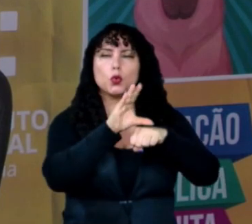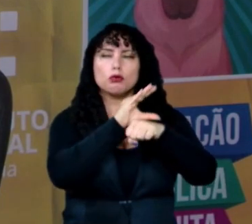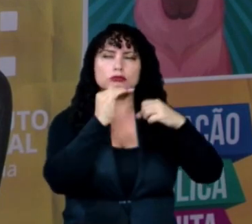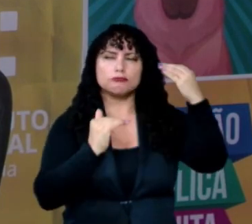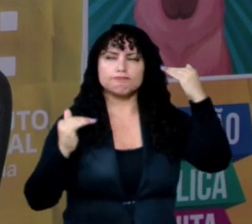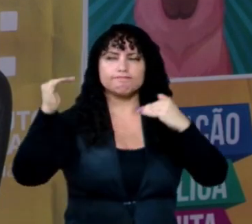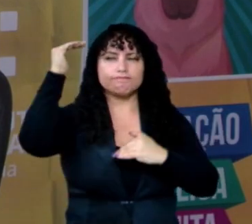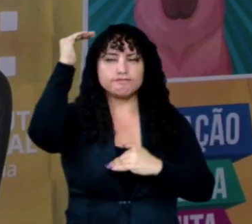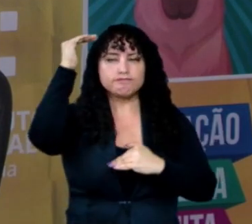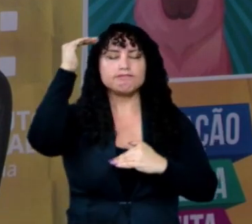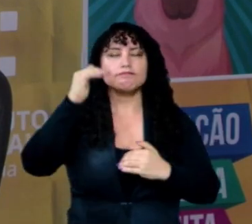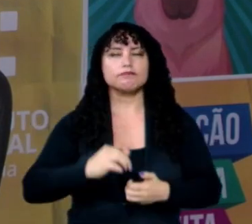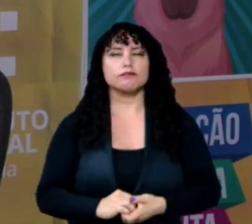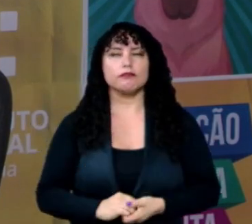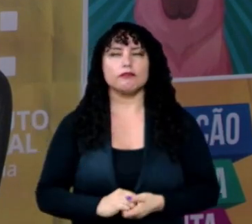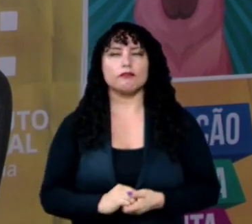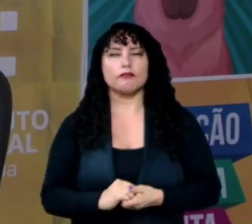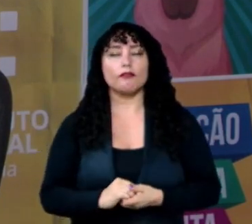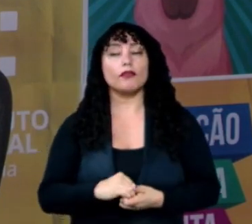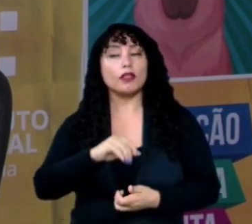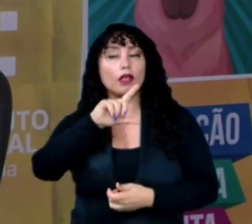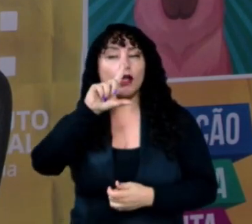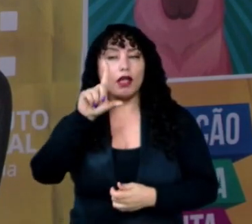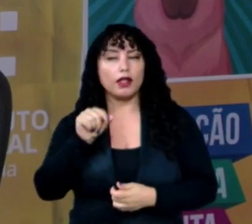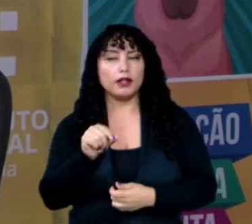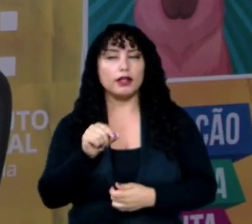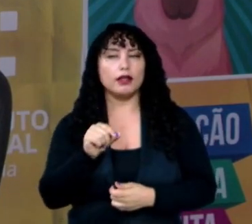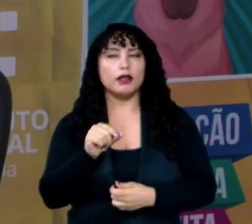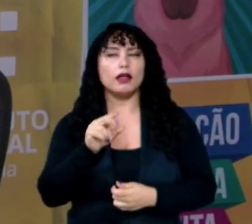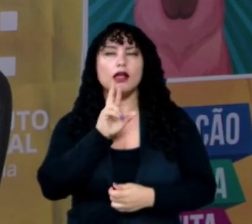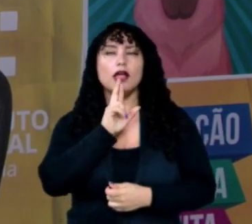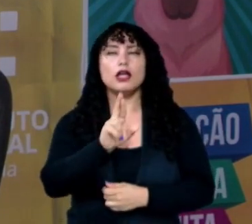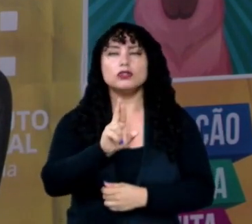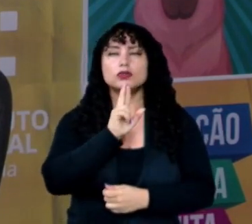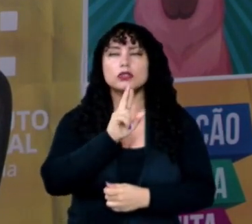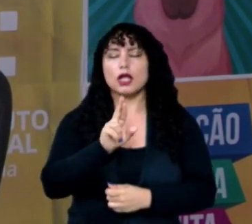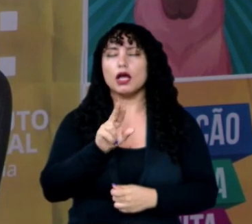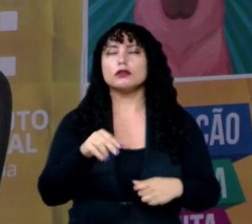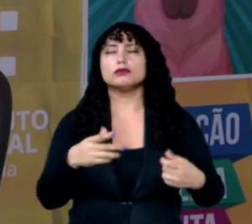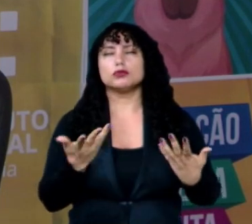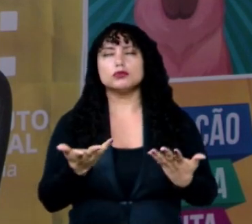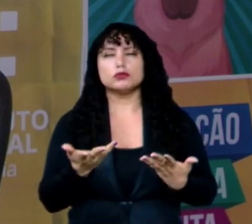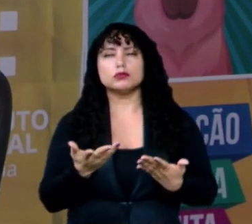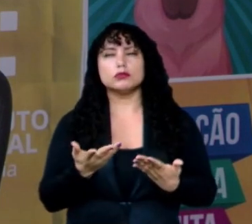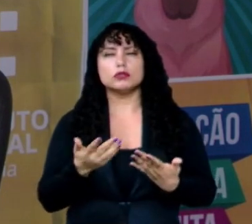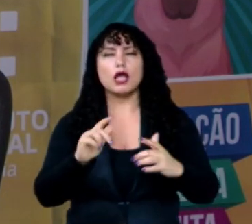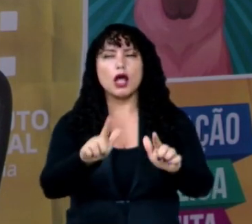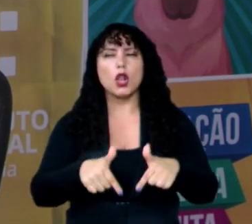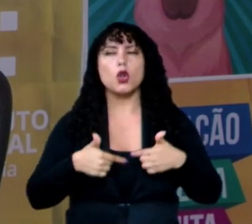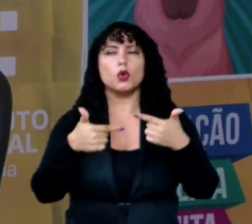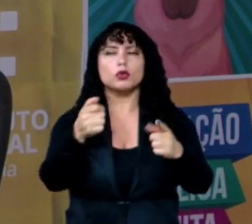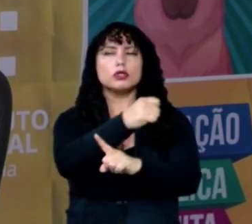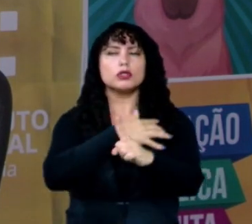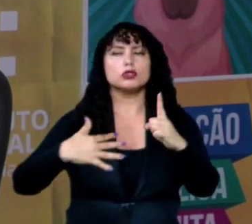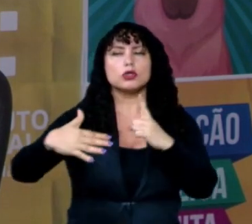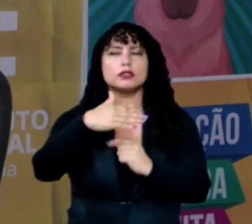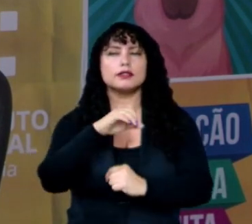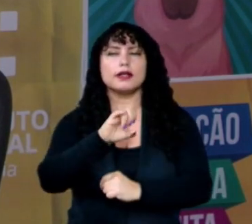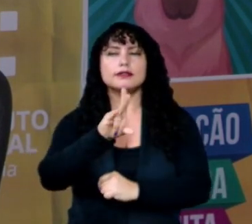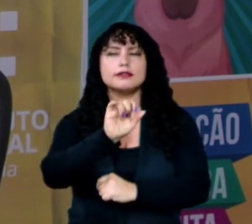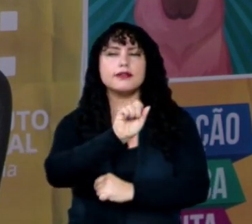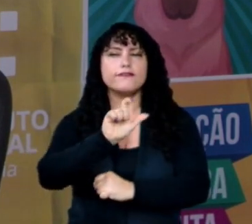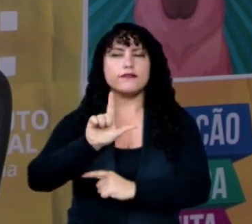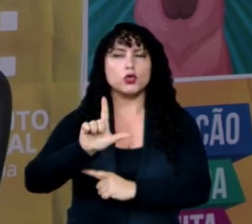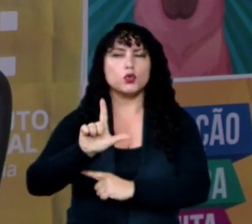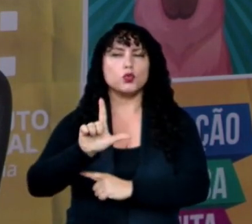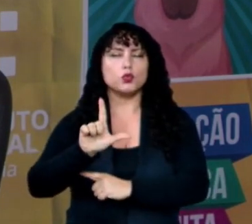elevado. E ele é resultado, inclusive, da luta da sociedade civil